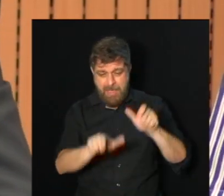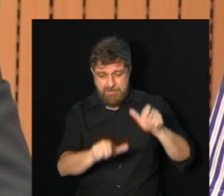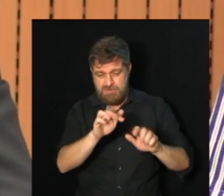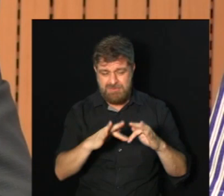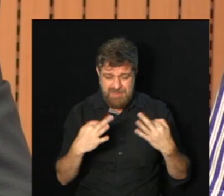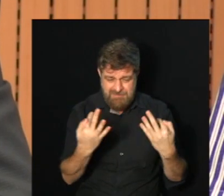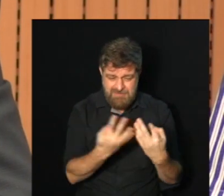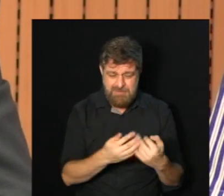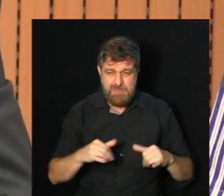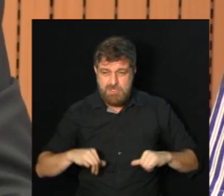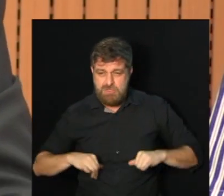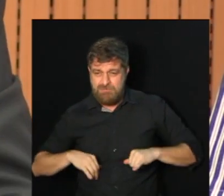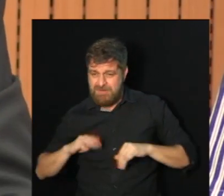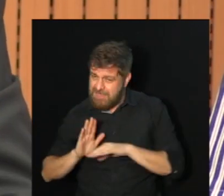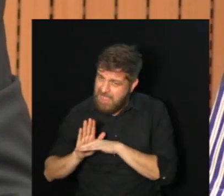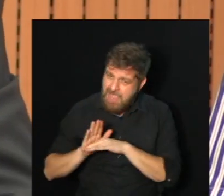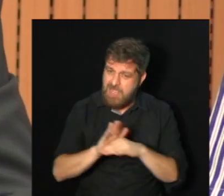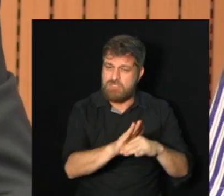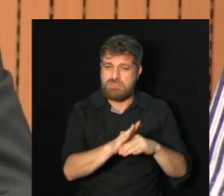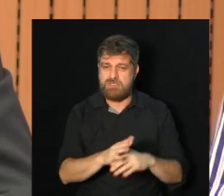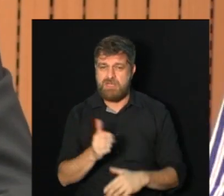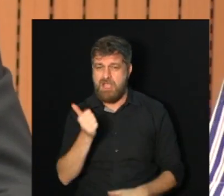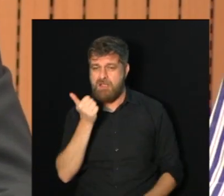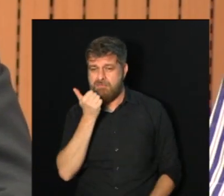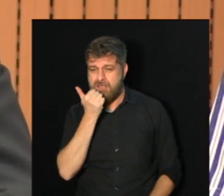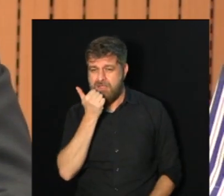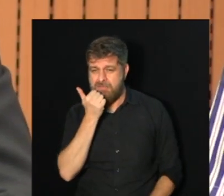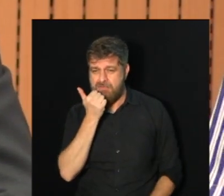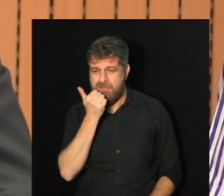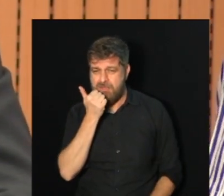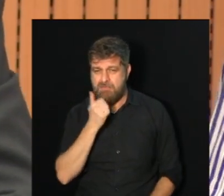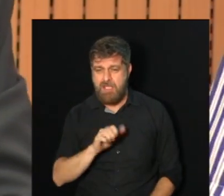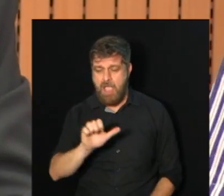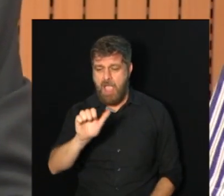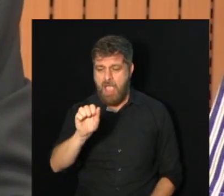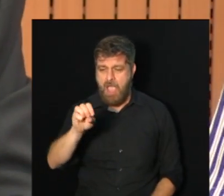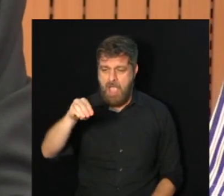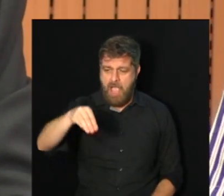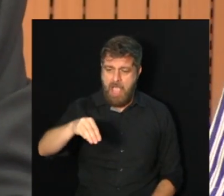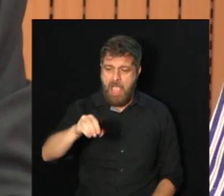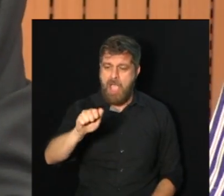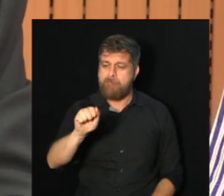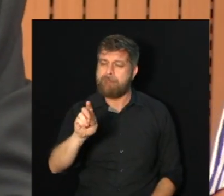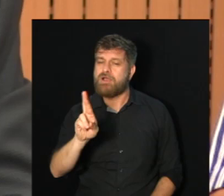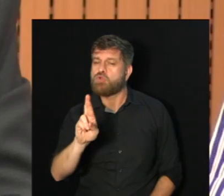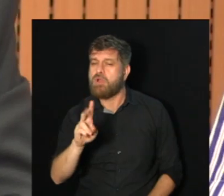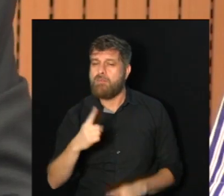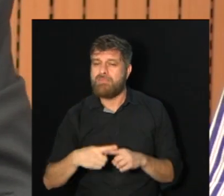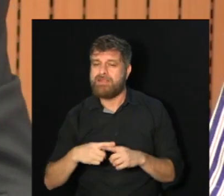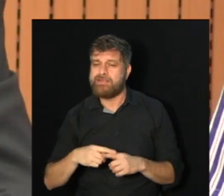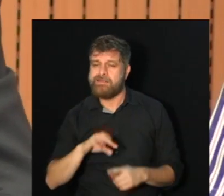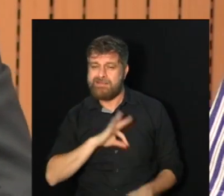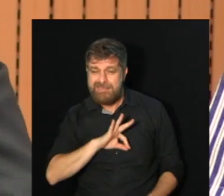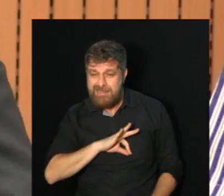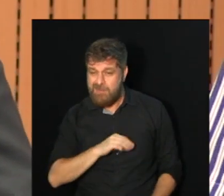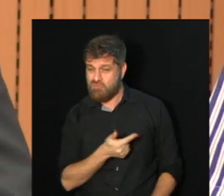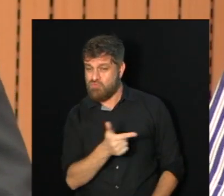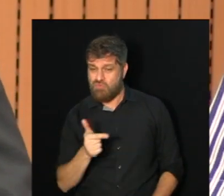famílias que necessitam. O radioamadorismo é amador porque eles não cobram nada, fazem isso